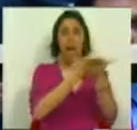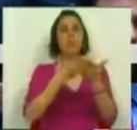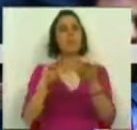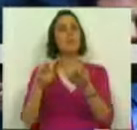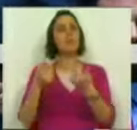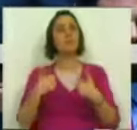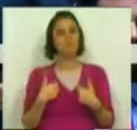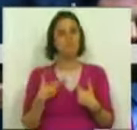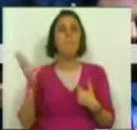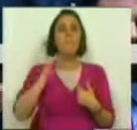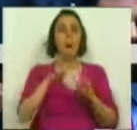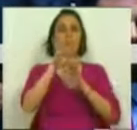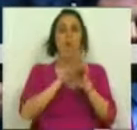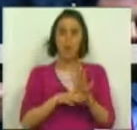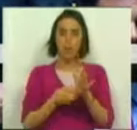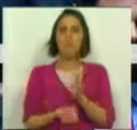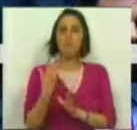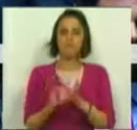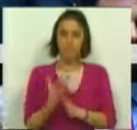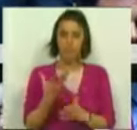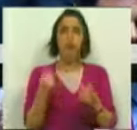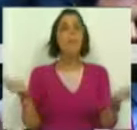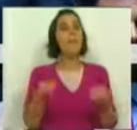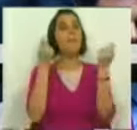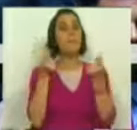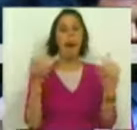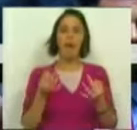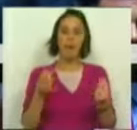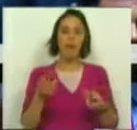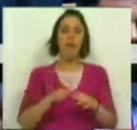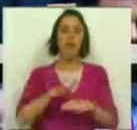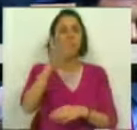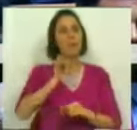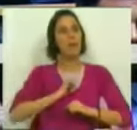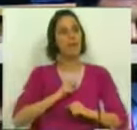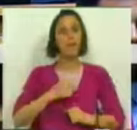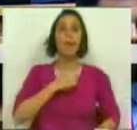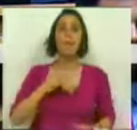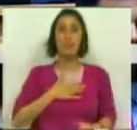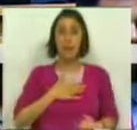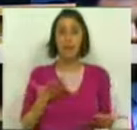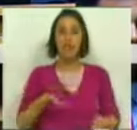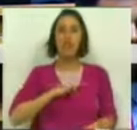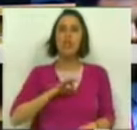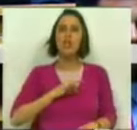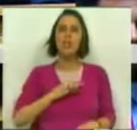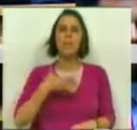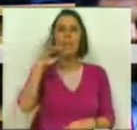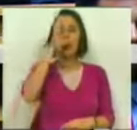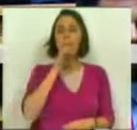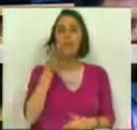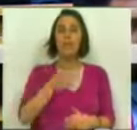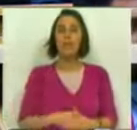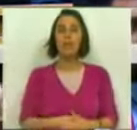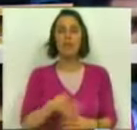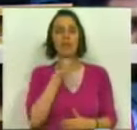temos mais condições a criar para poder promover o crescimento das nossas empresas. Sr.